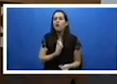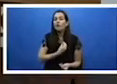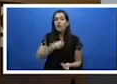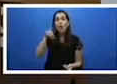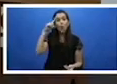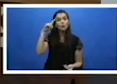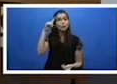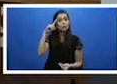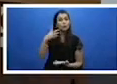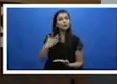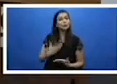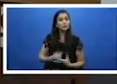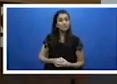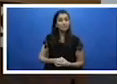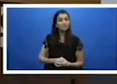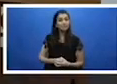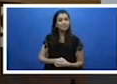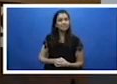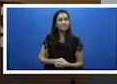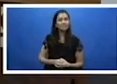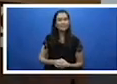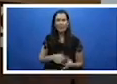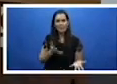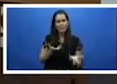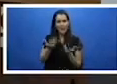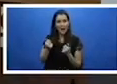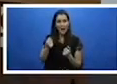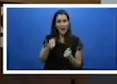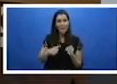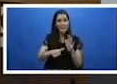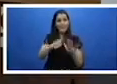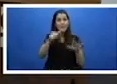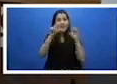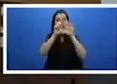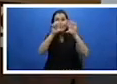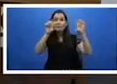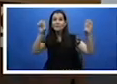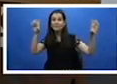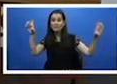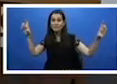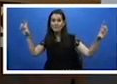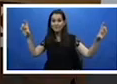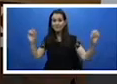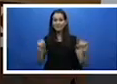a dia. Então, vamos lá. Primeira parte do nosso texto.